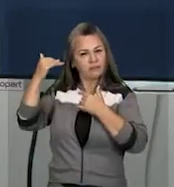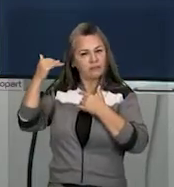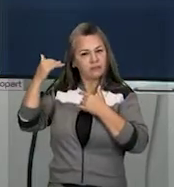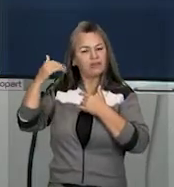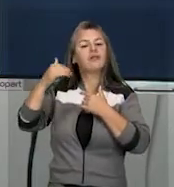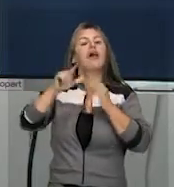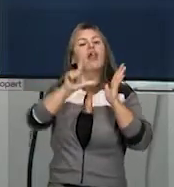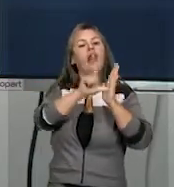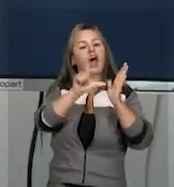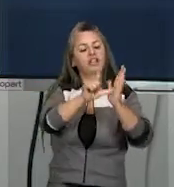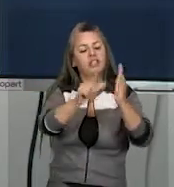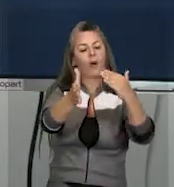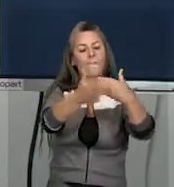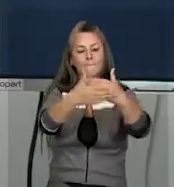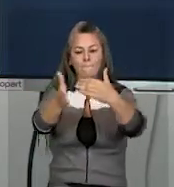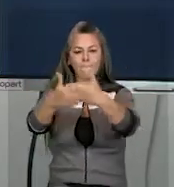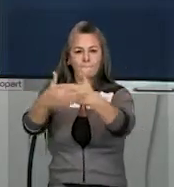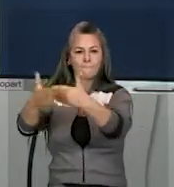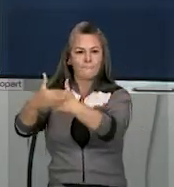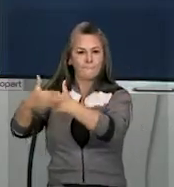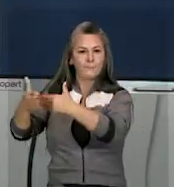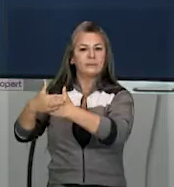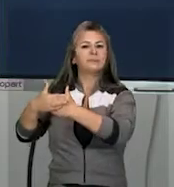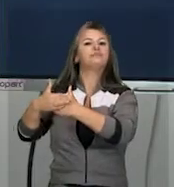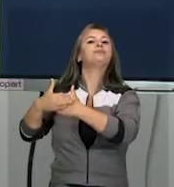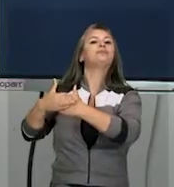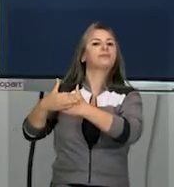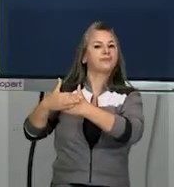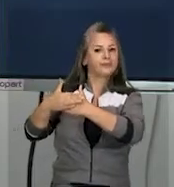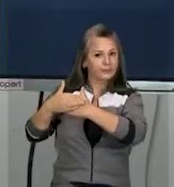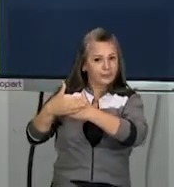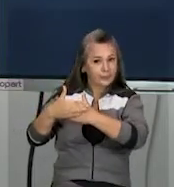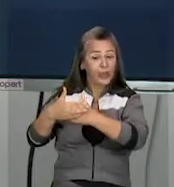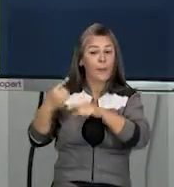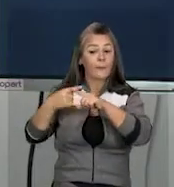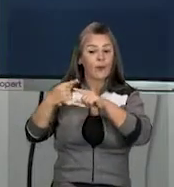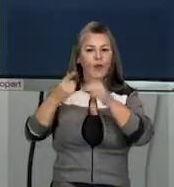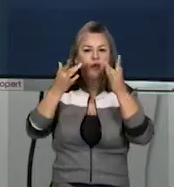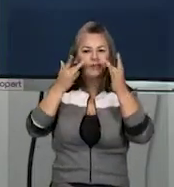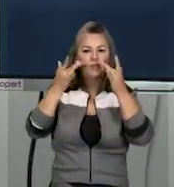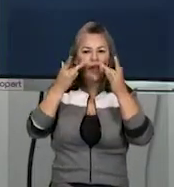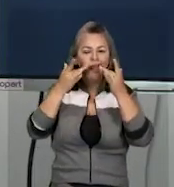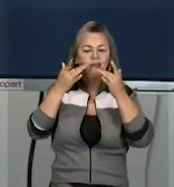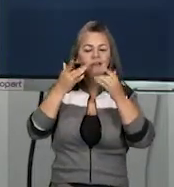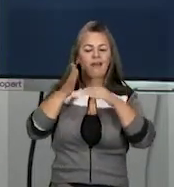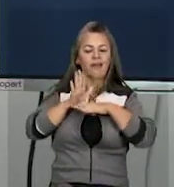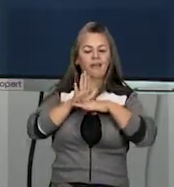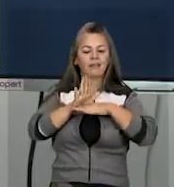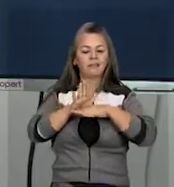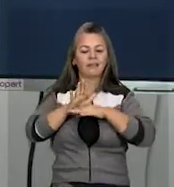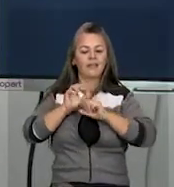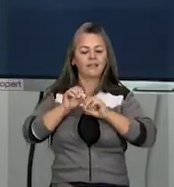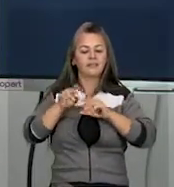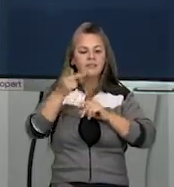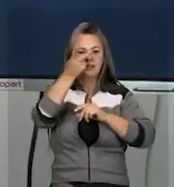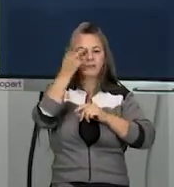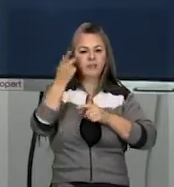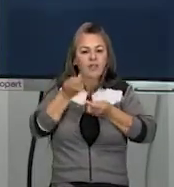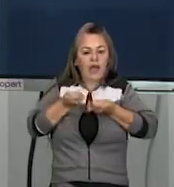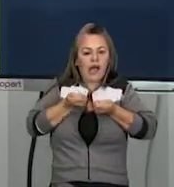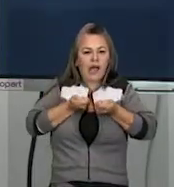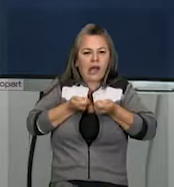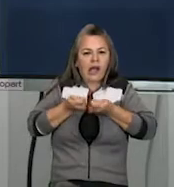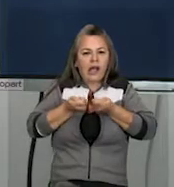E ensinar as pessoas a controlar as suas emoções e seus sentimentos. E os temas são mais sérios, porque é um